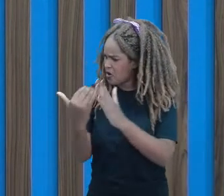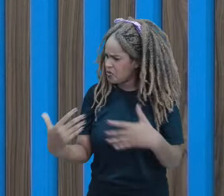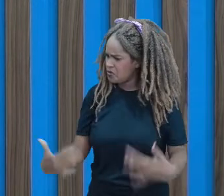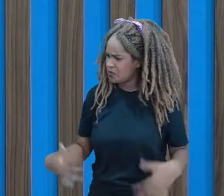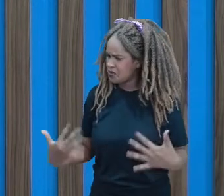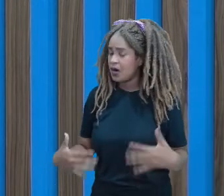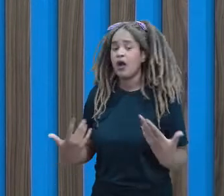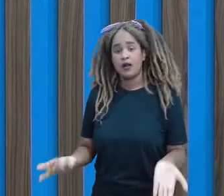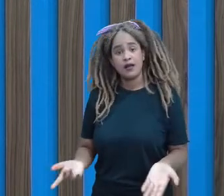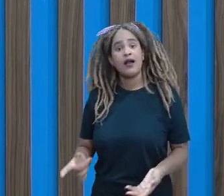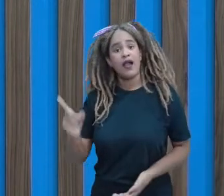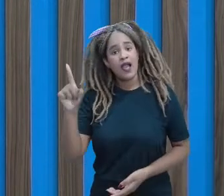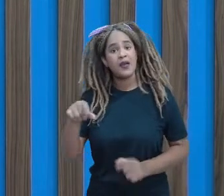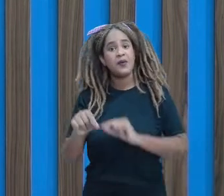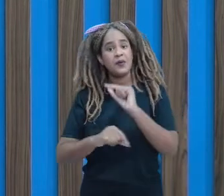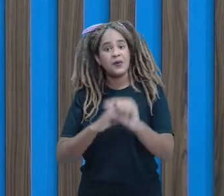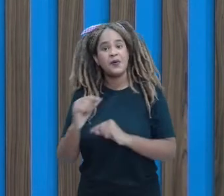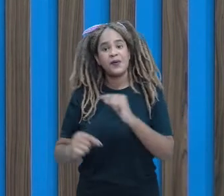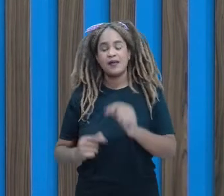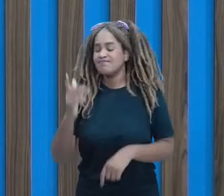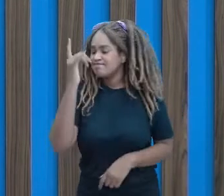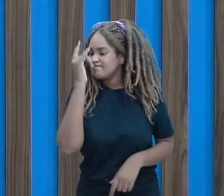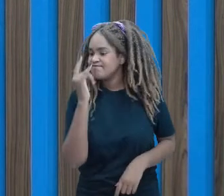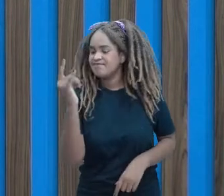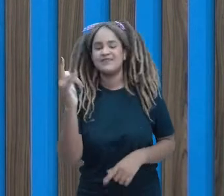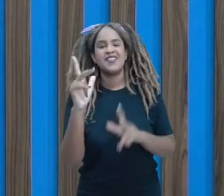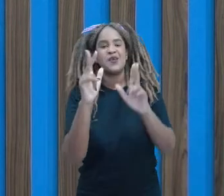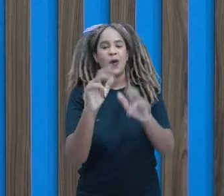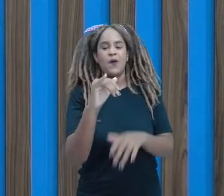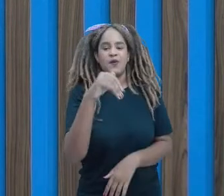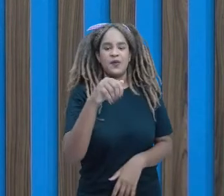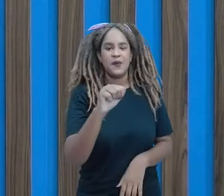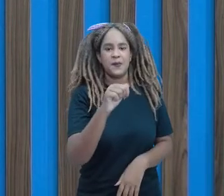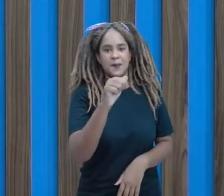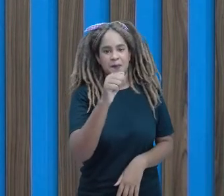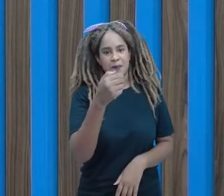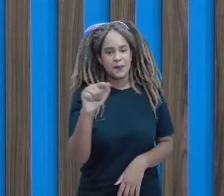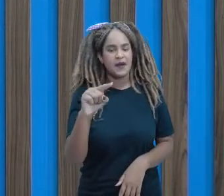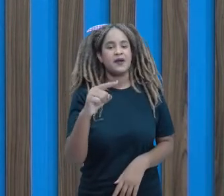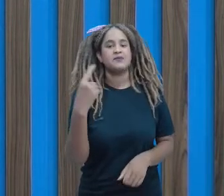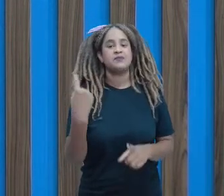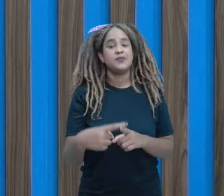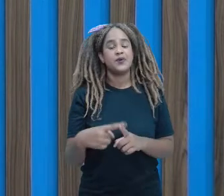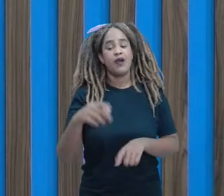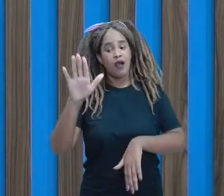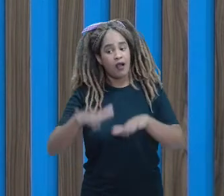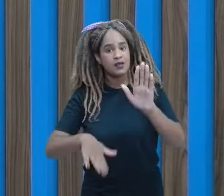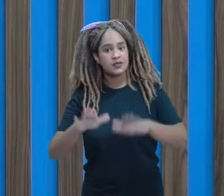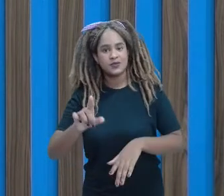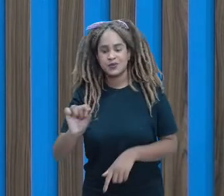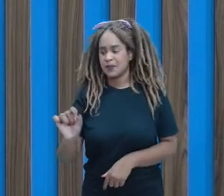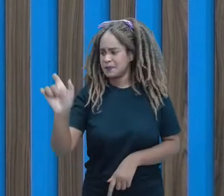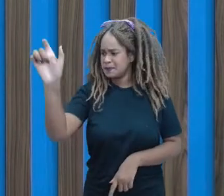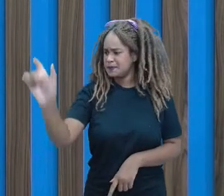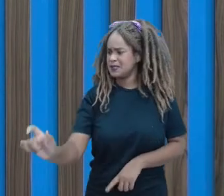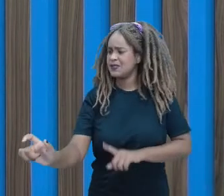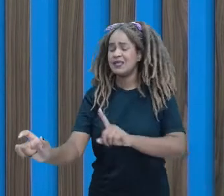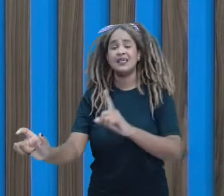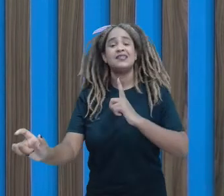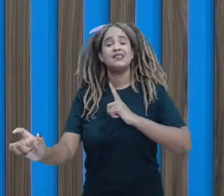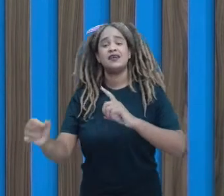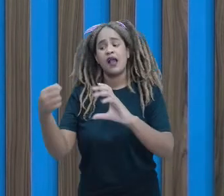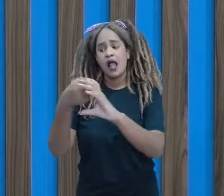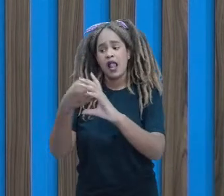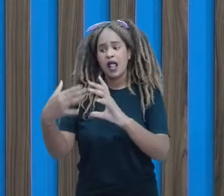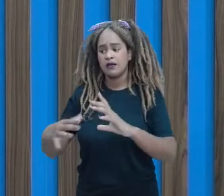questão desse aí do magnetismo, desse ímã que a professora Carol está falando. Porque muitas vezes aquela pessoa tem